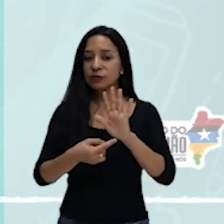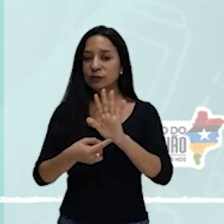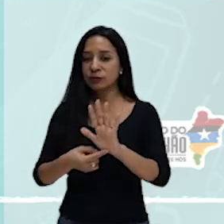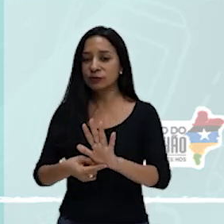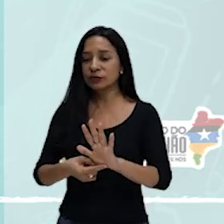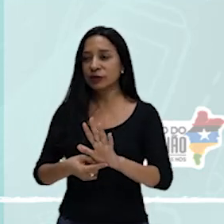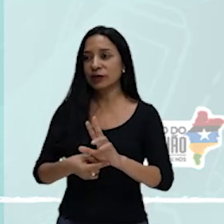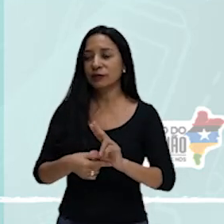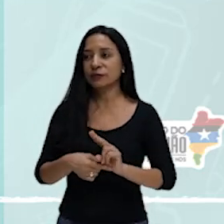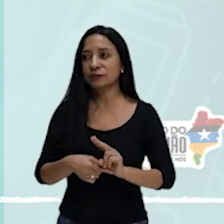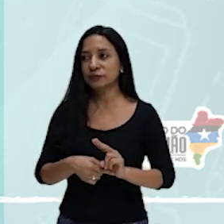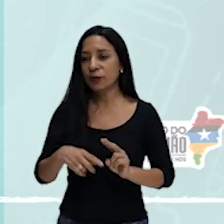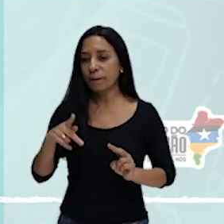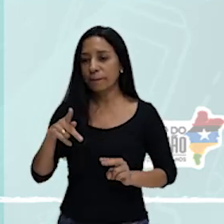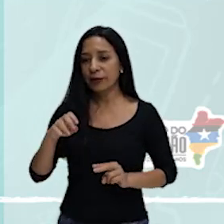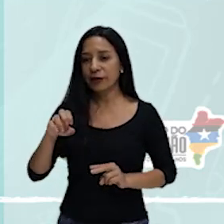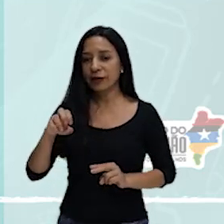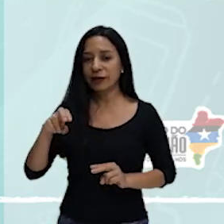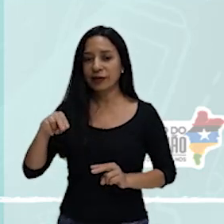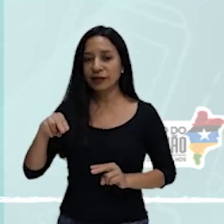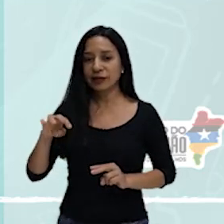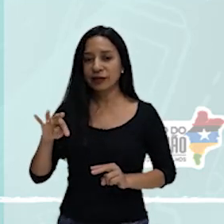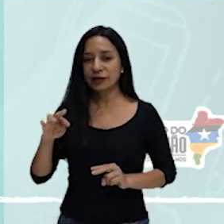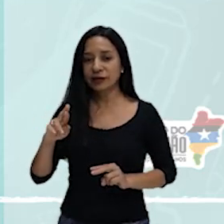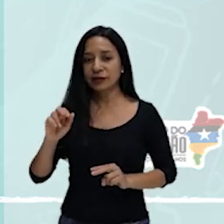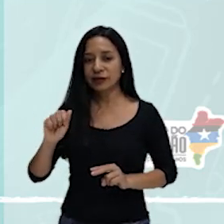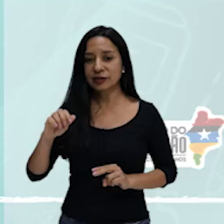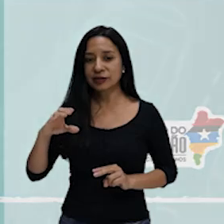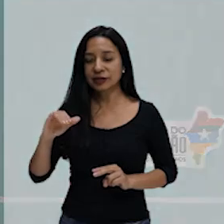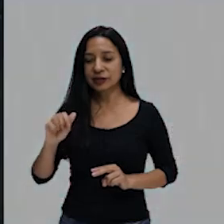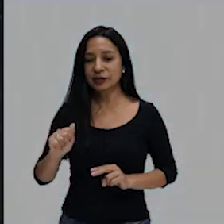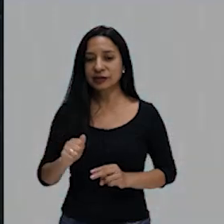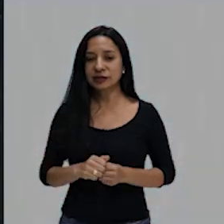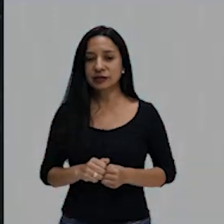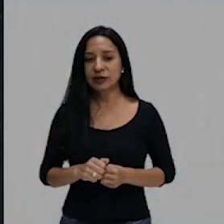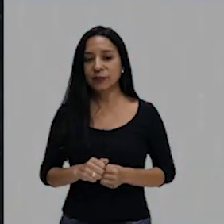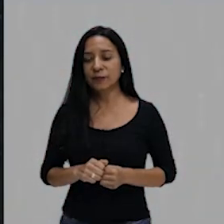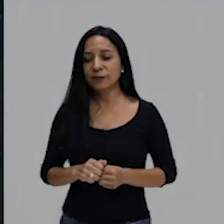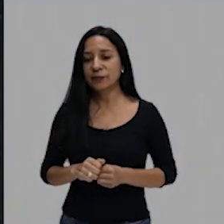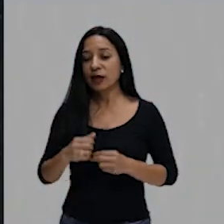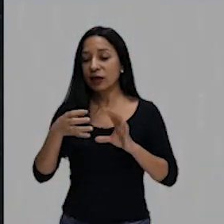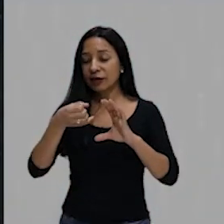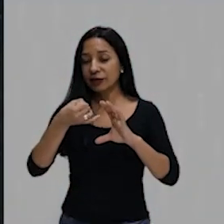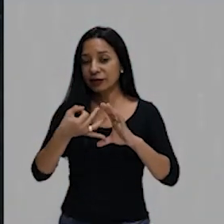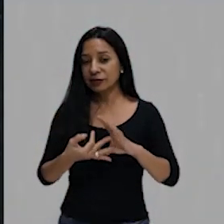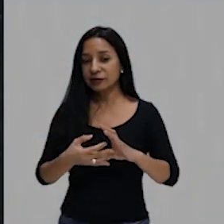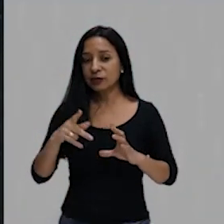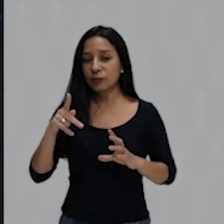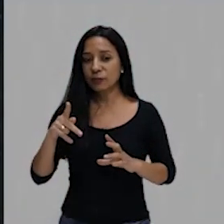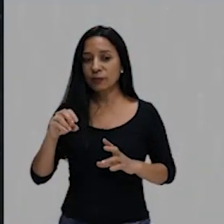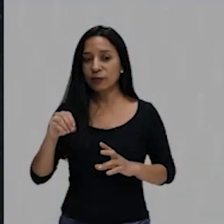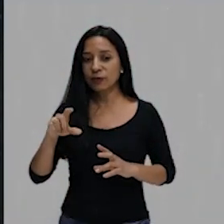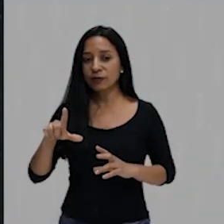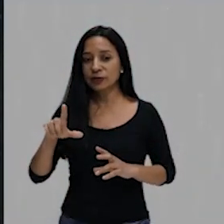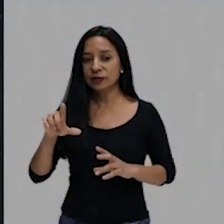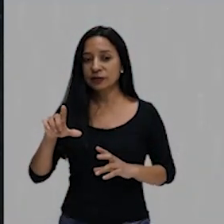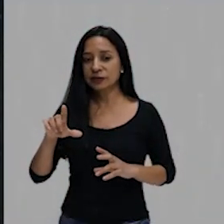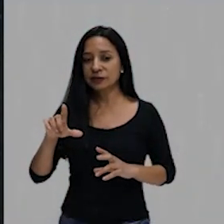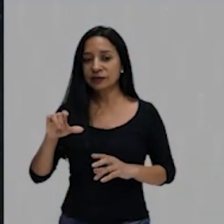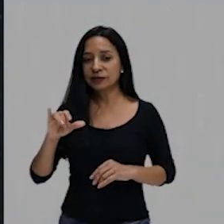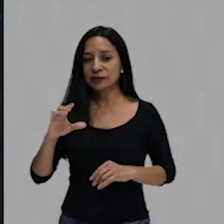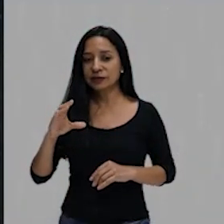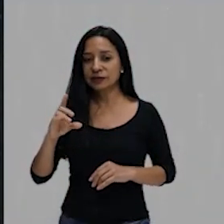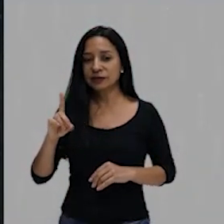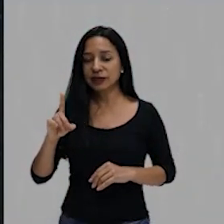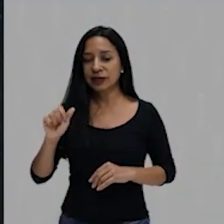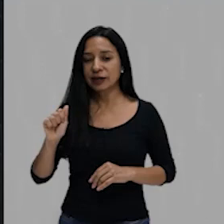sobre penetrância é a característica polidactilia. Polidactilia é uma condição genética em que o indivíduo ele pode apresentar mais